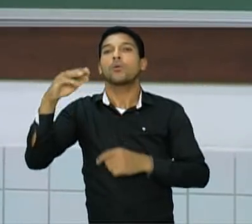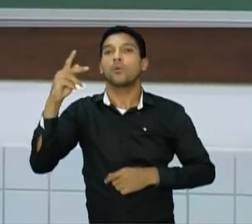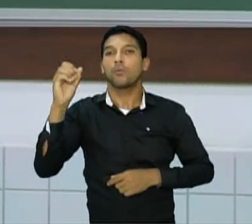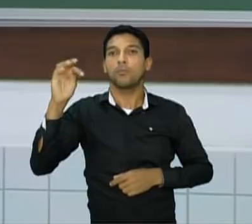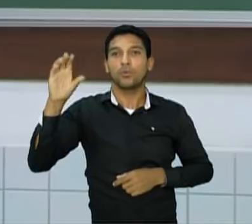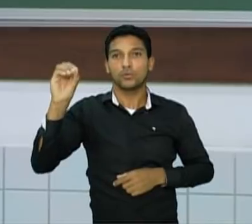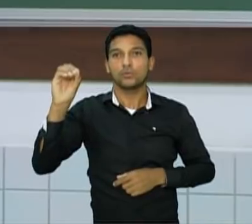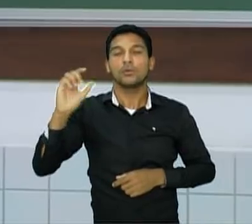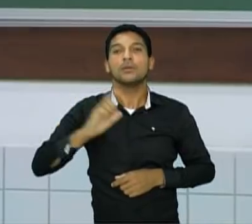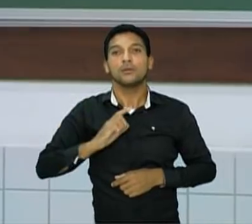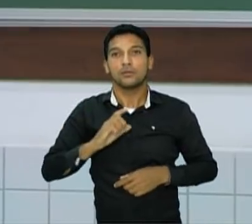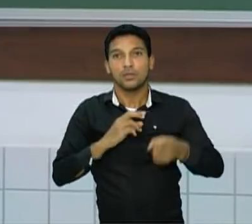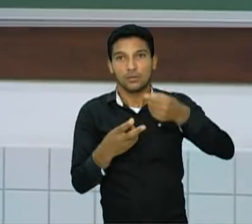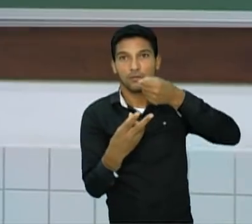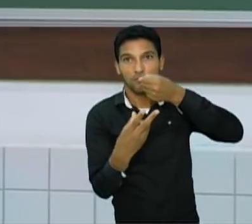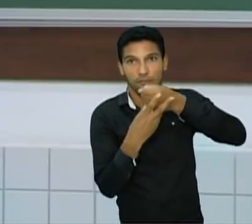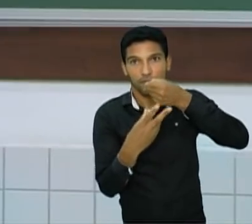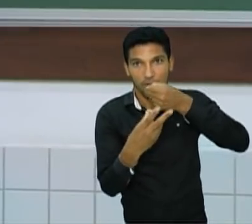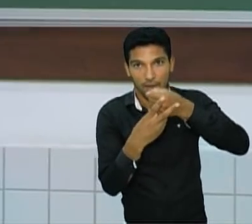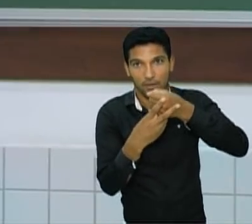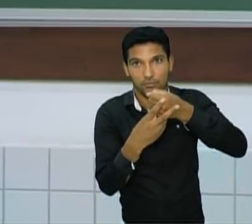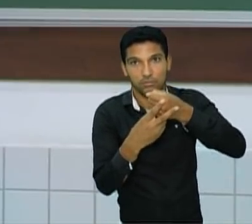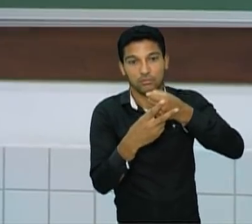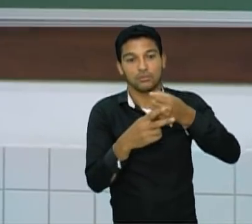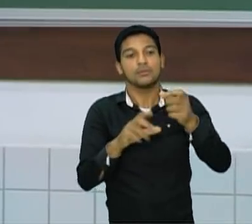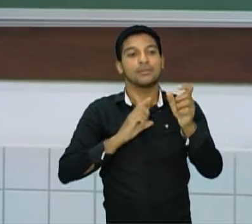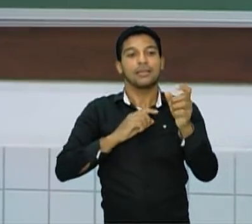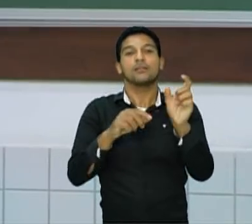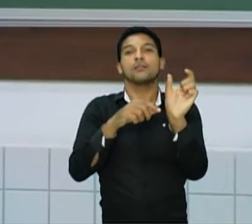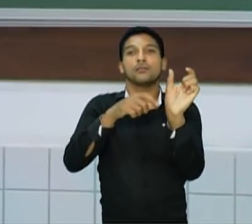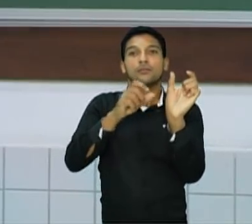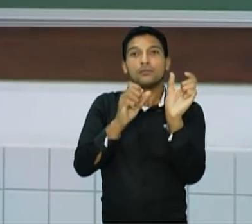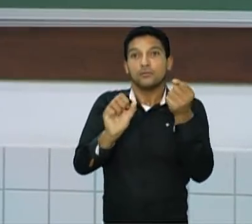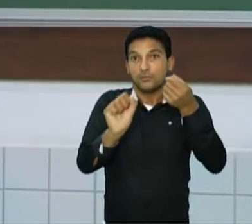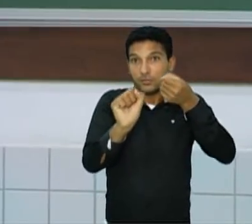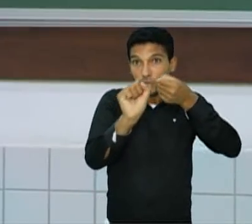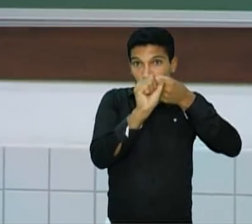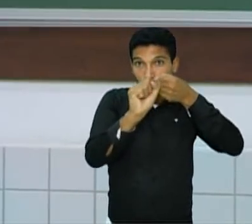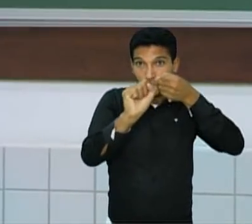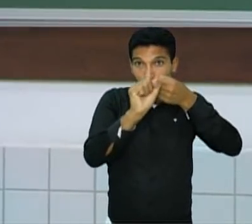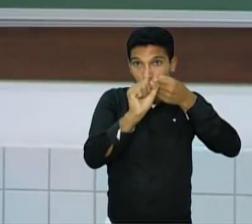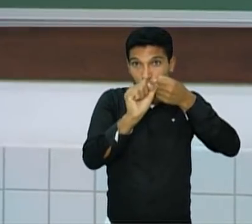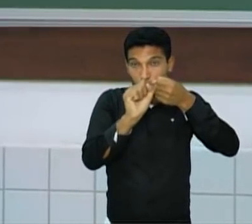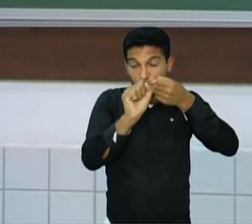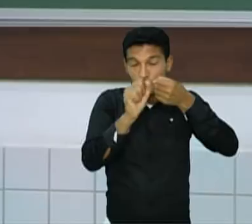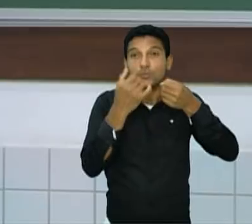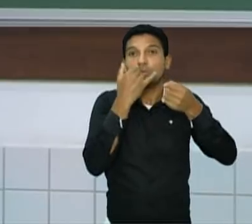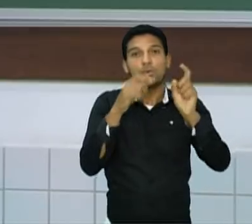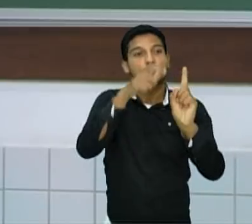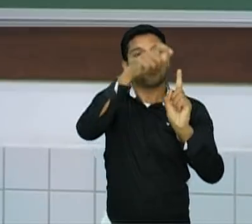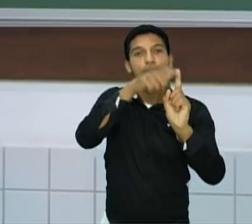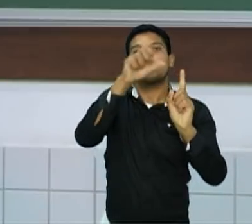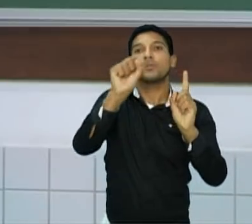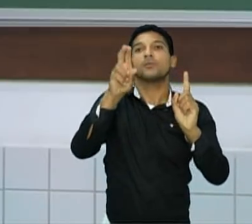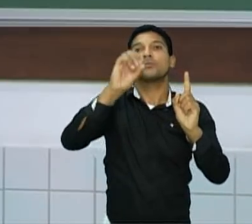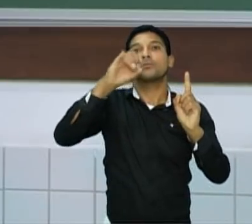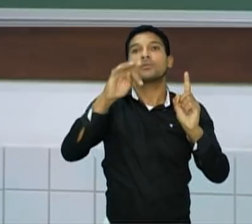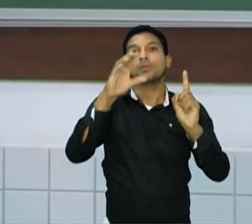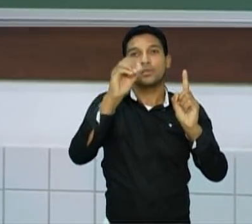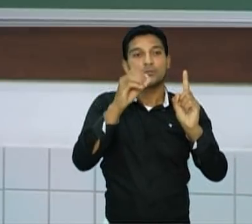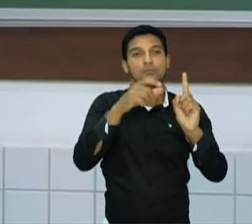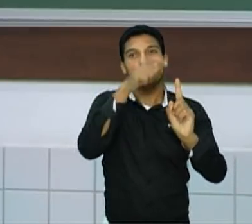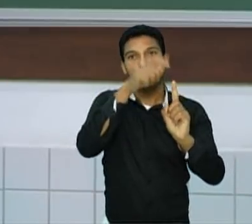de ligação, predicativo do sujeito. É isso que a gente tem aqui. Então, na oração que é